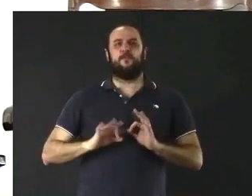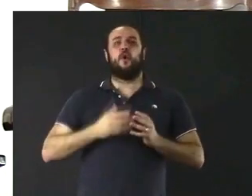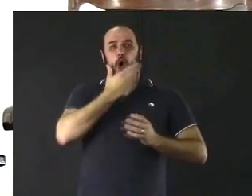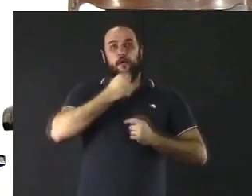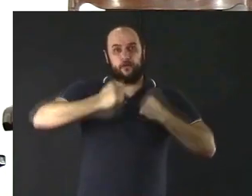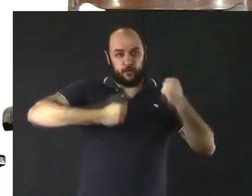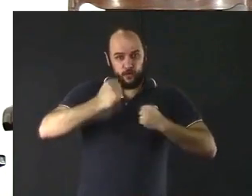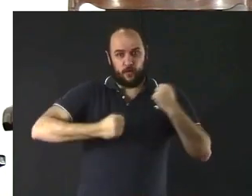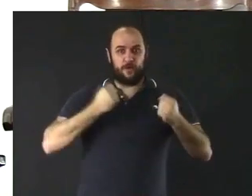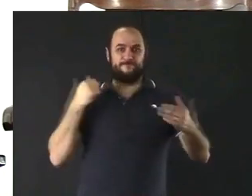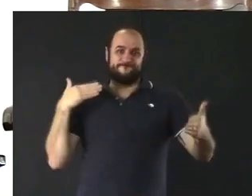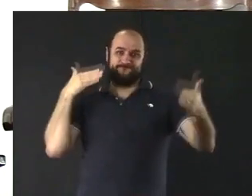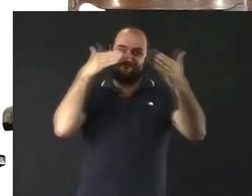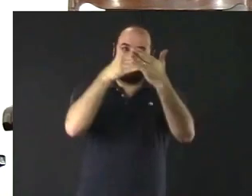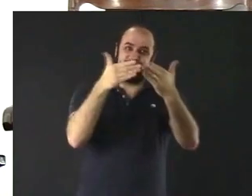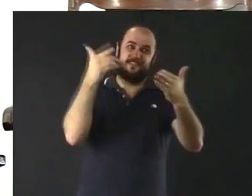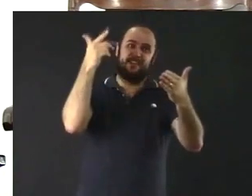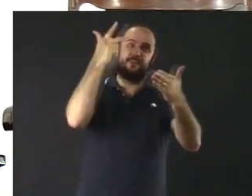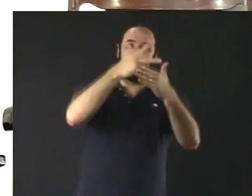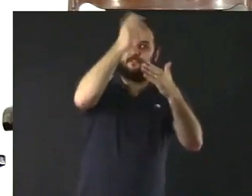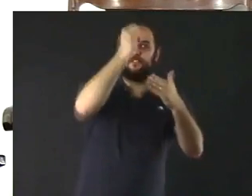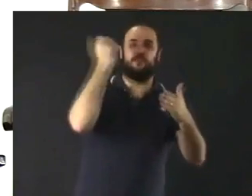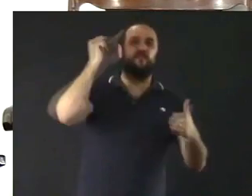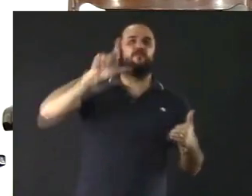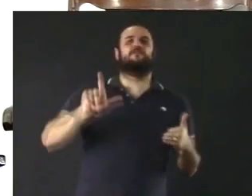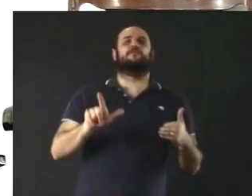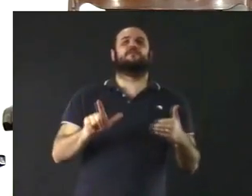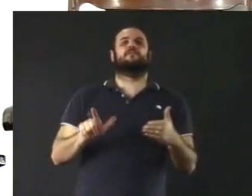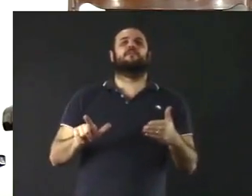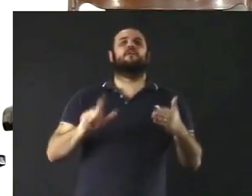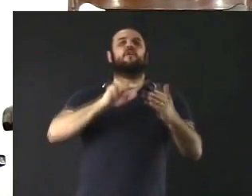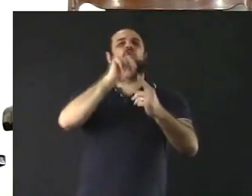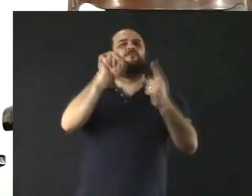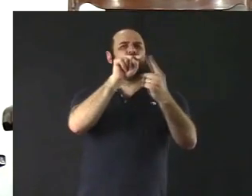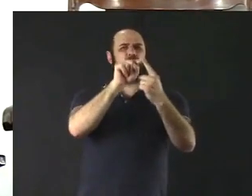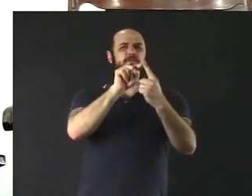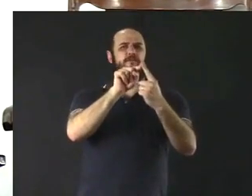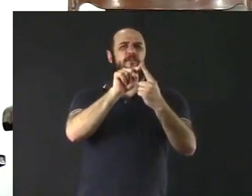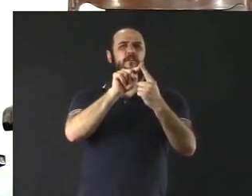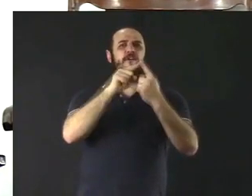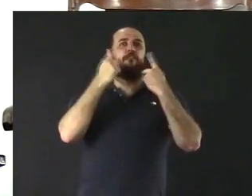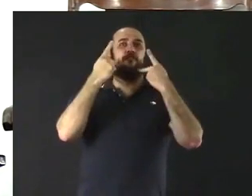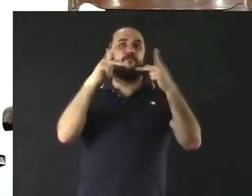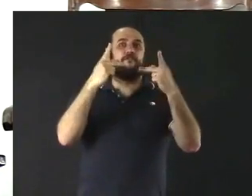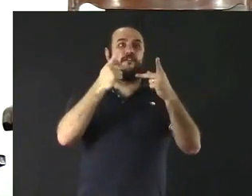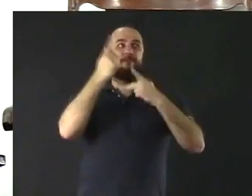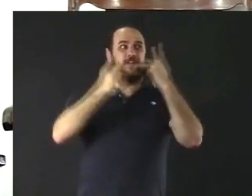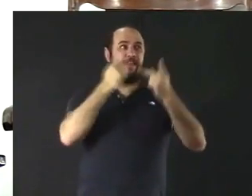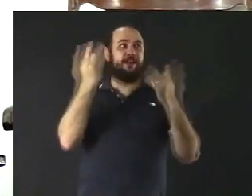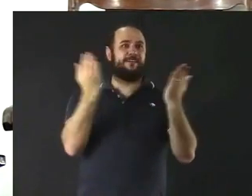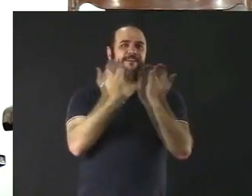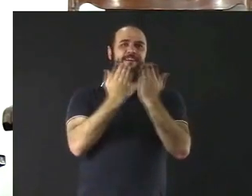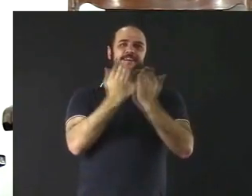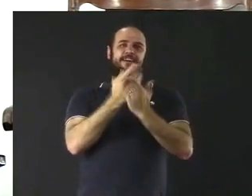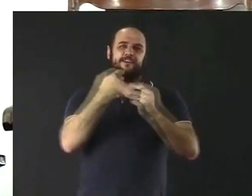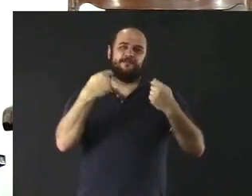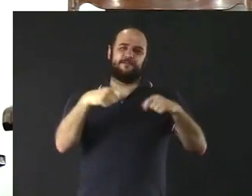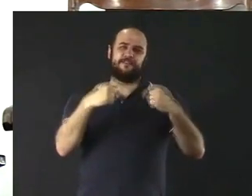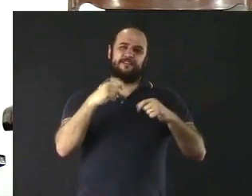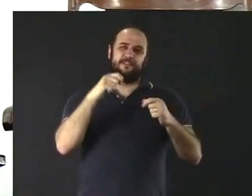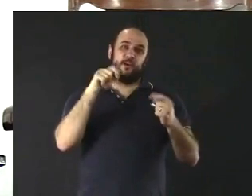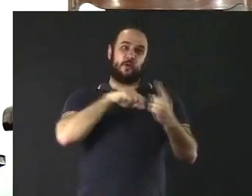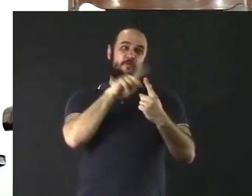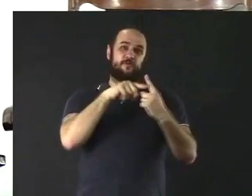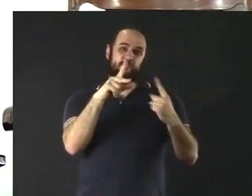para alcançar a vitória, a fim de enfatizar que os crentes precisam colocar de lado os seus próprios